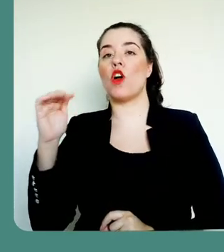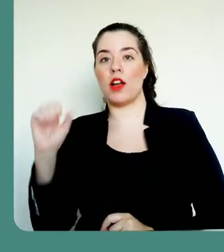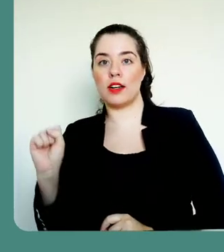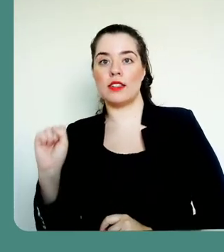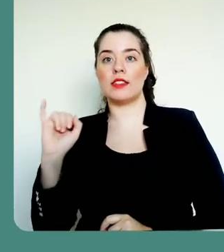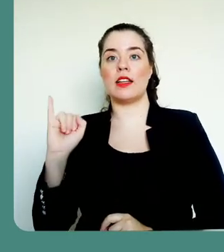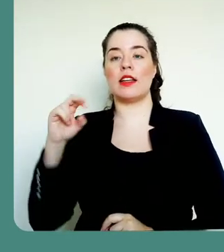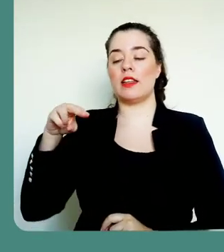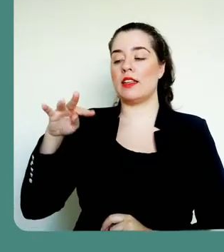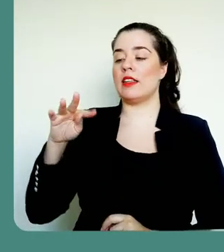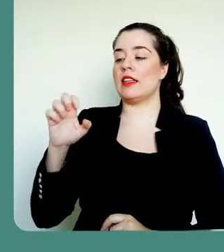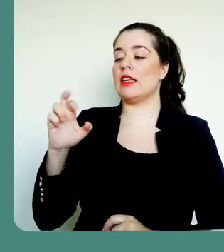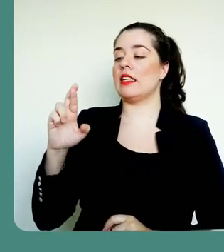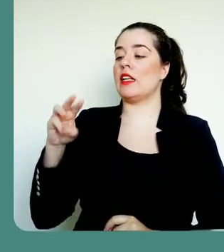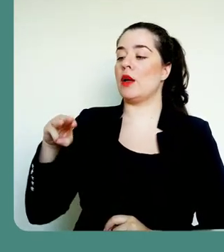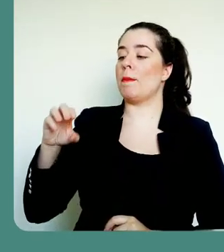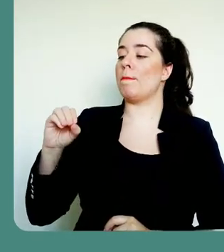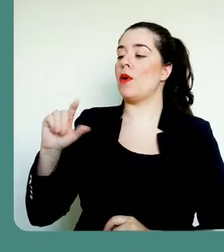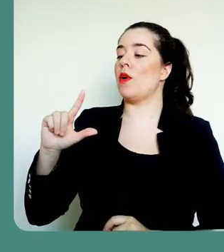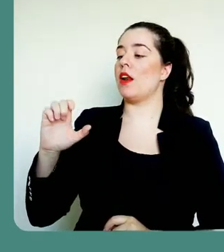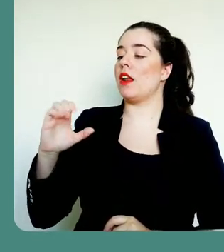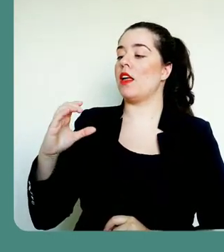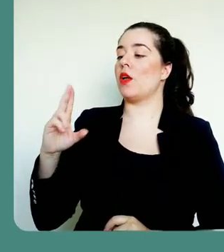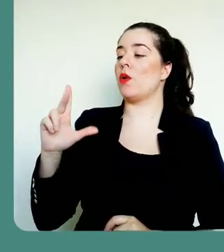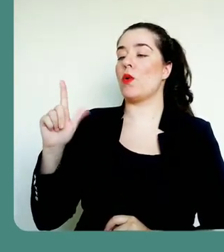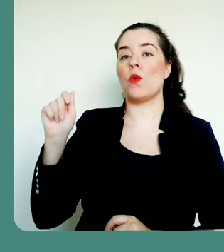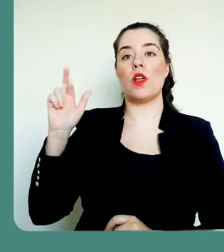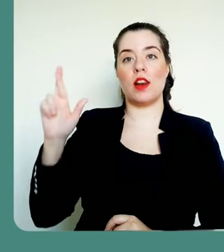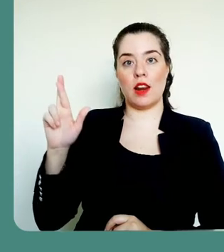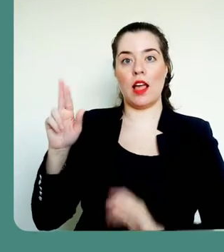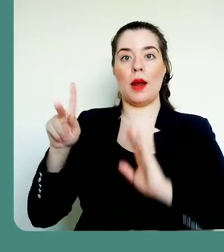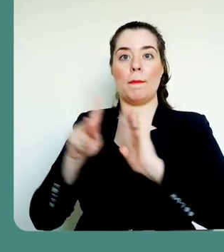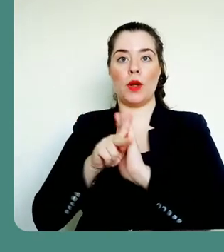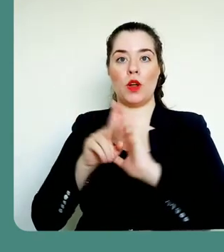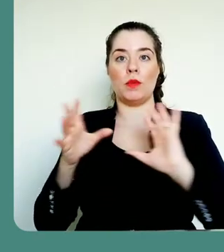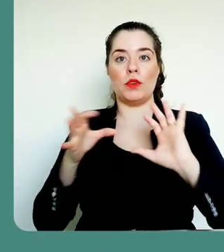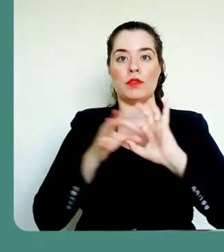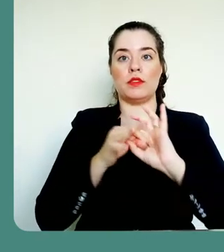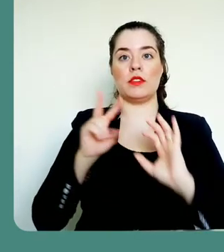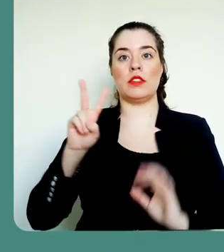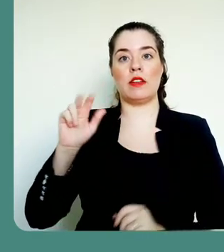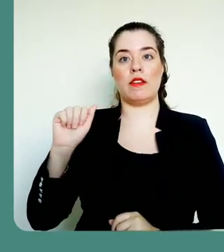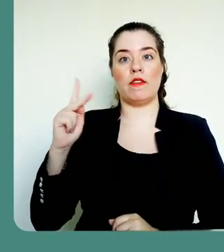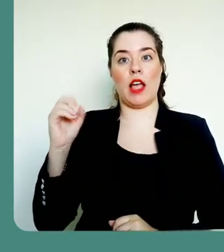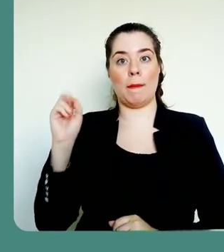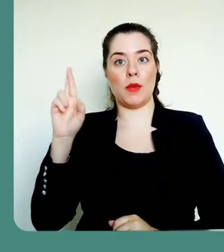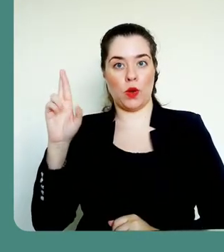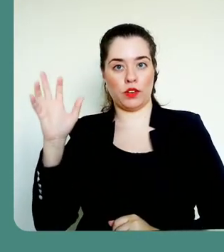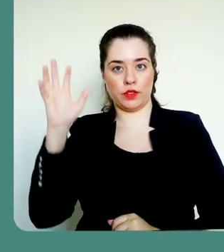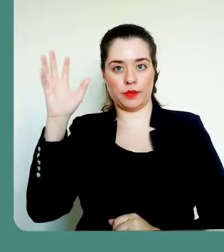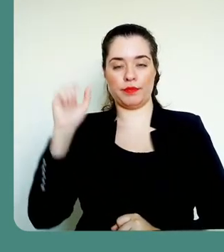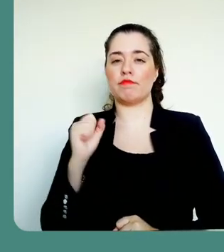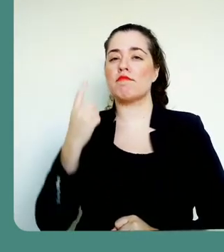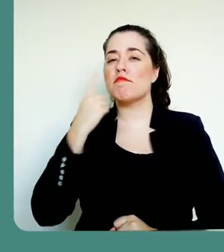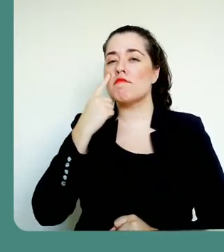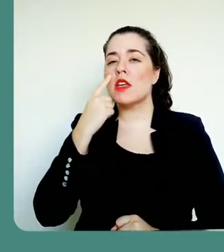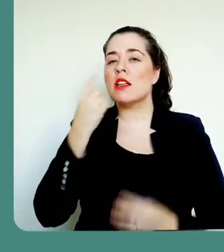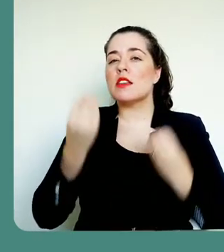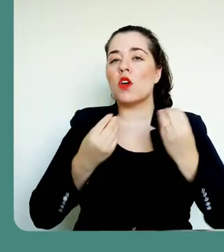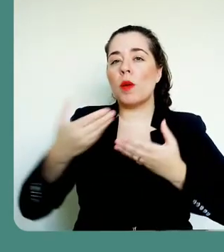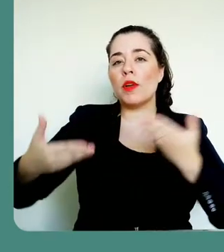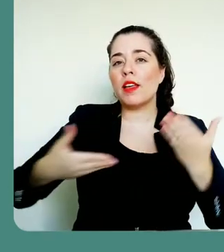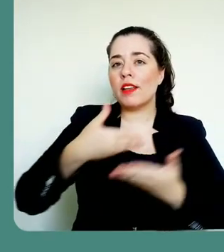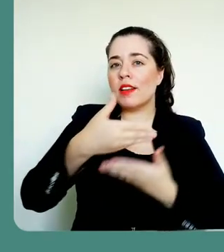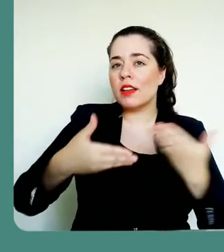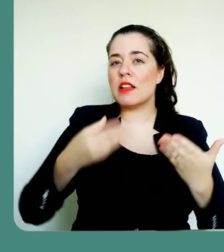forças intermoleculares com a pressão de vapor, certo? Qual que é a relação? Reflita um pouco sobre como